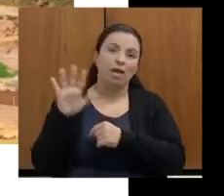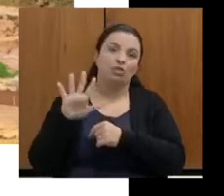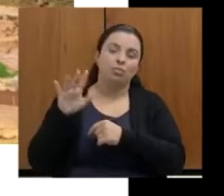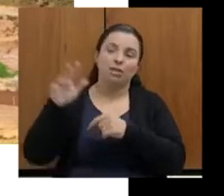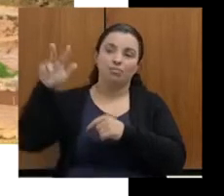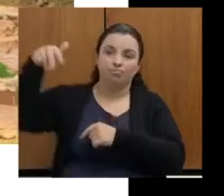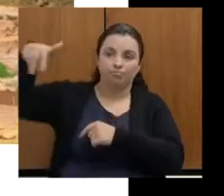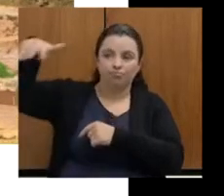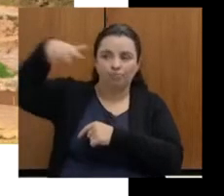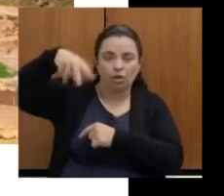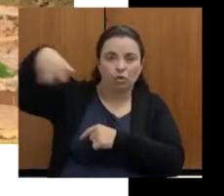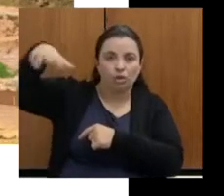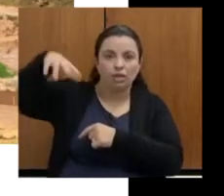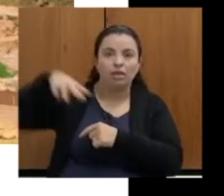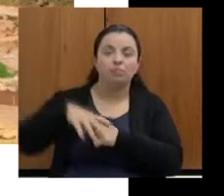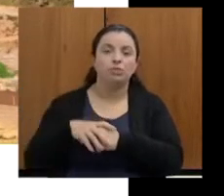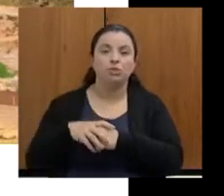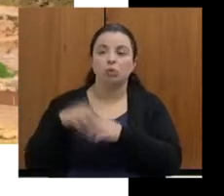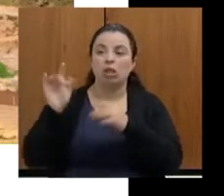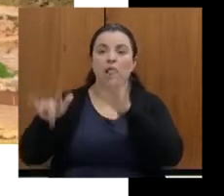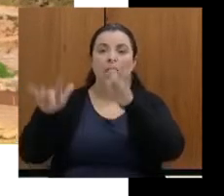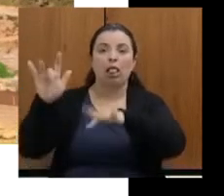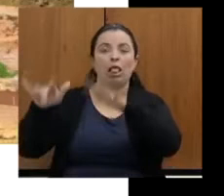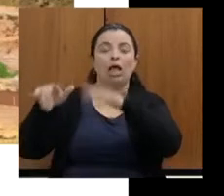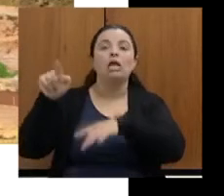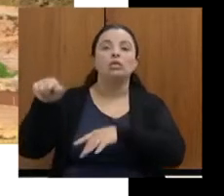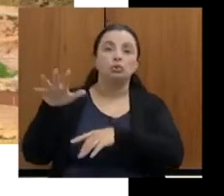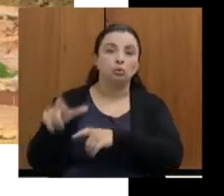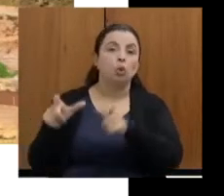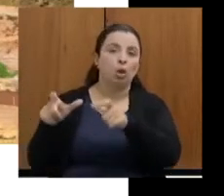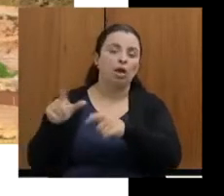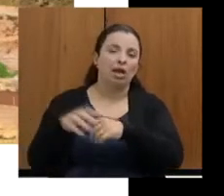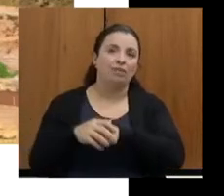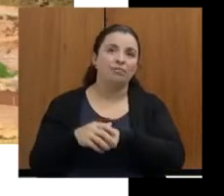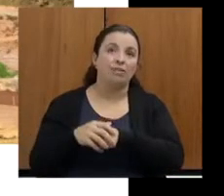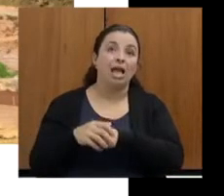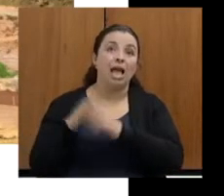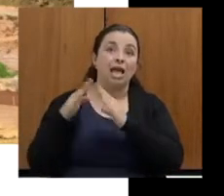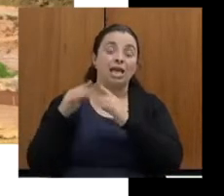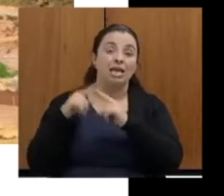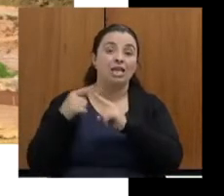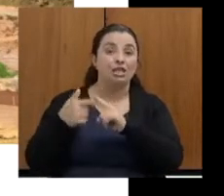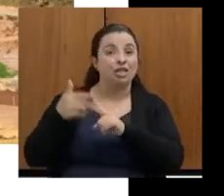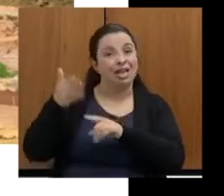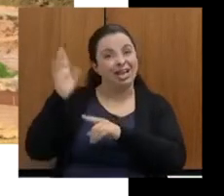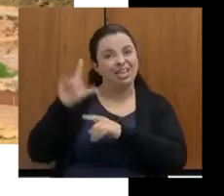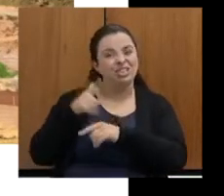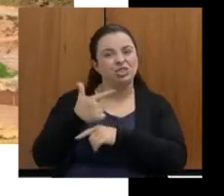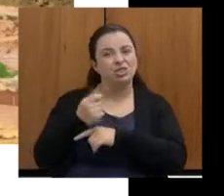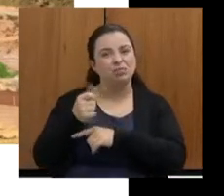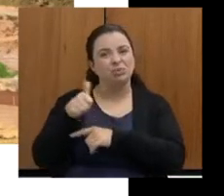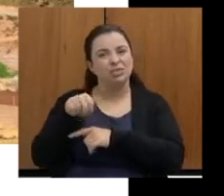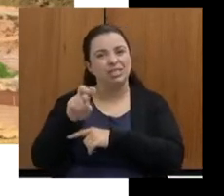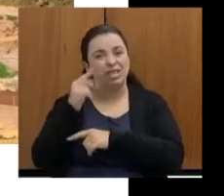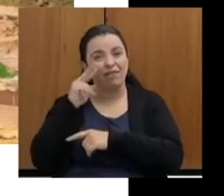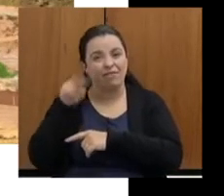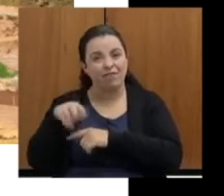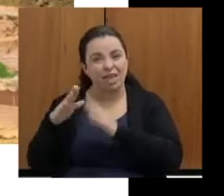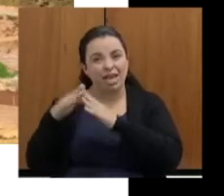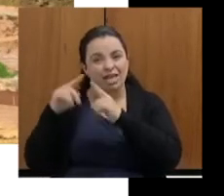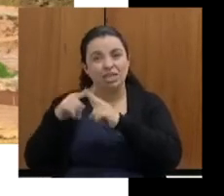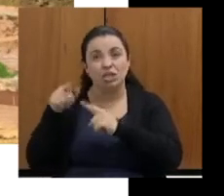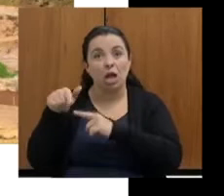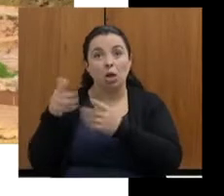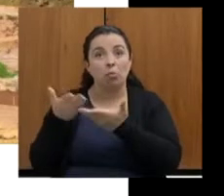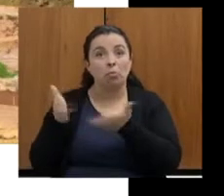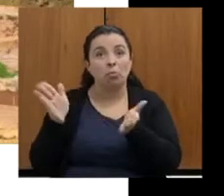panorâmica das ruínas de Gesteira velho hoje né então nem a igreja em 2016 que a gente ainda via de pé Ali a gente